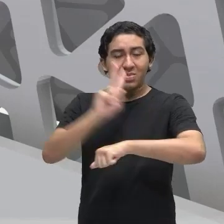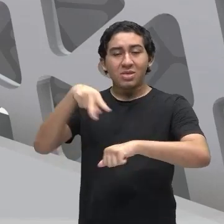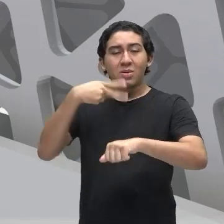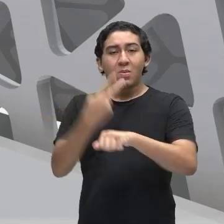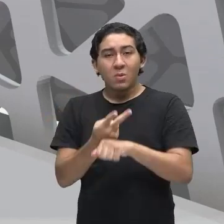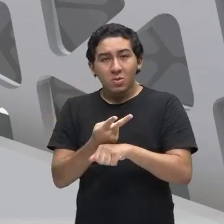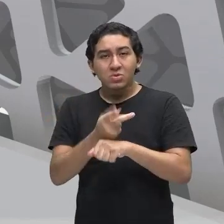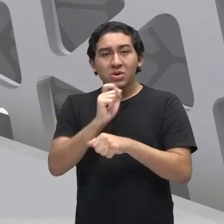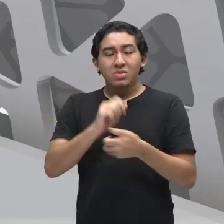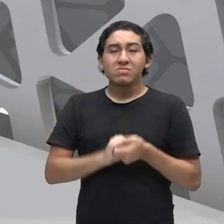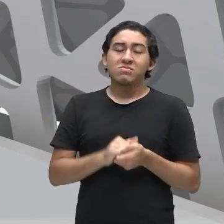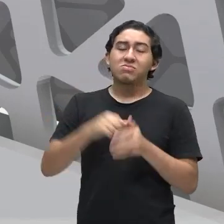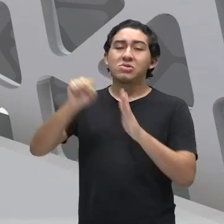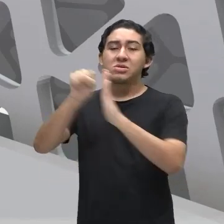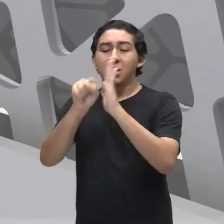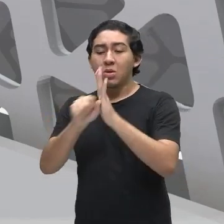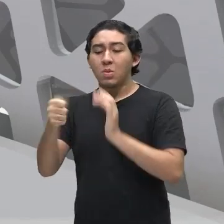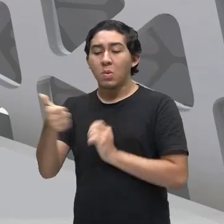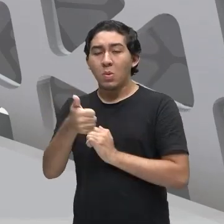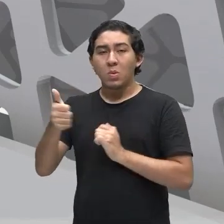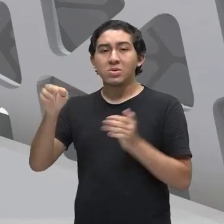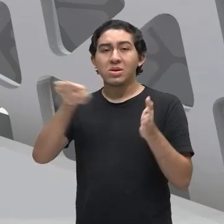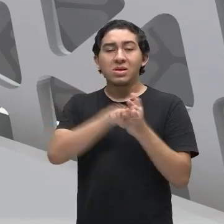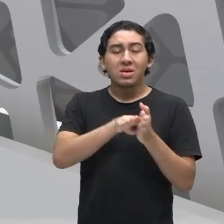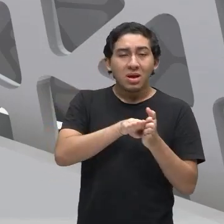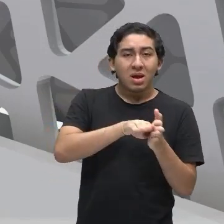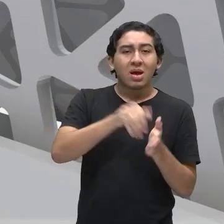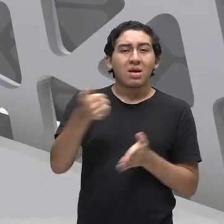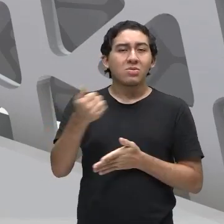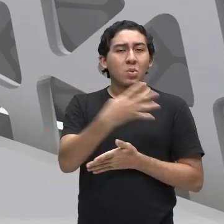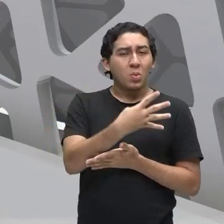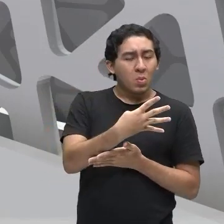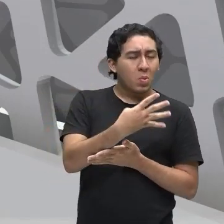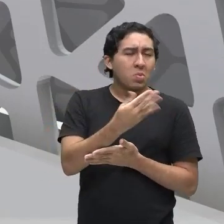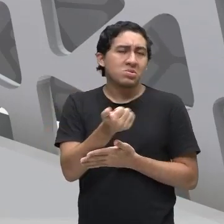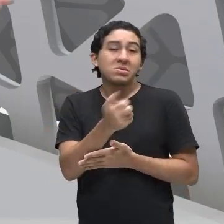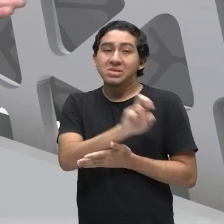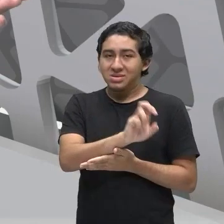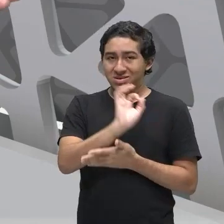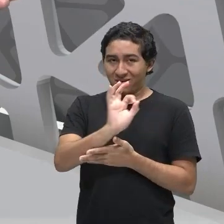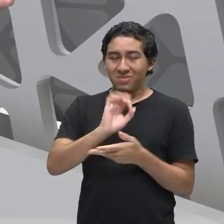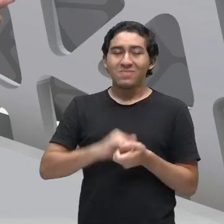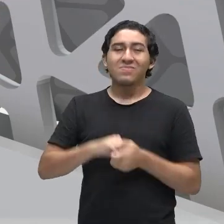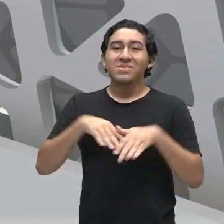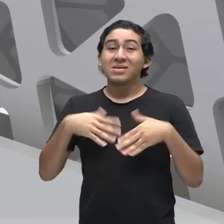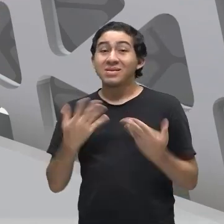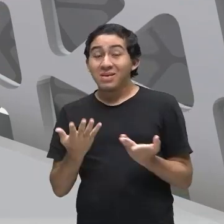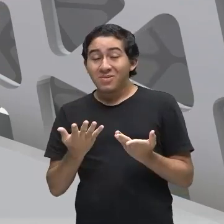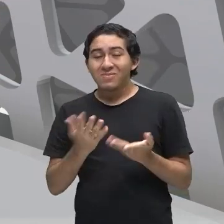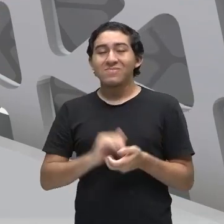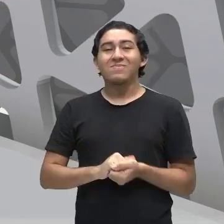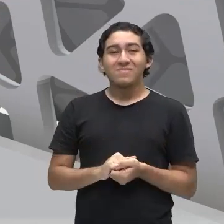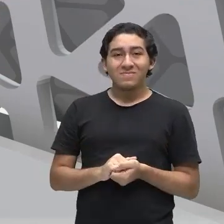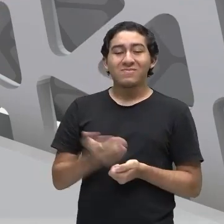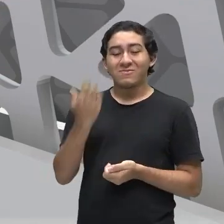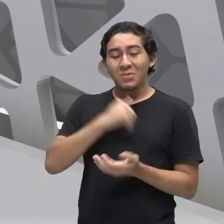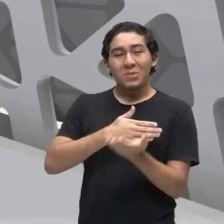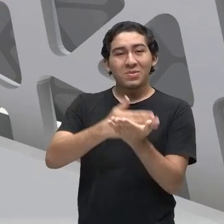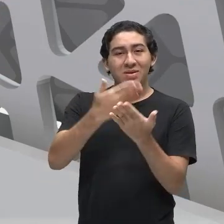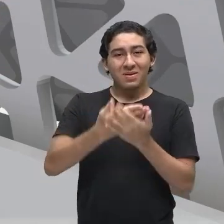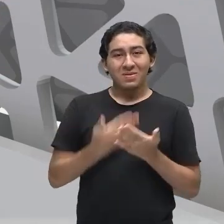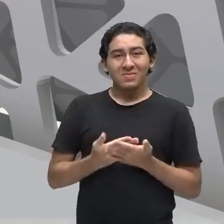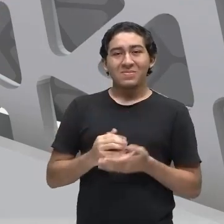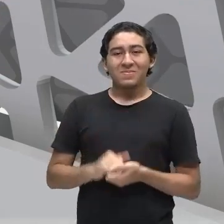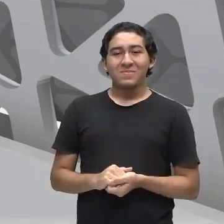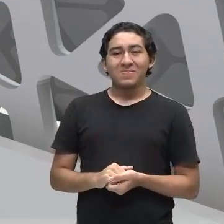século, entre o século XI e o século XIV, XV, certo? Então, sem mais, galerinha, vamos lá para a nossa aula